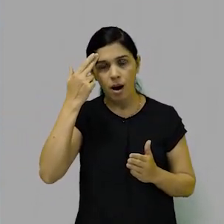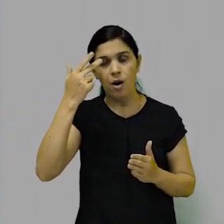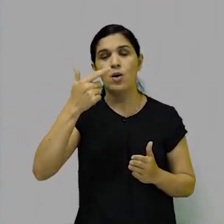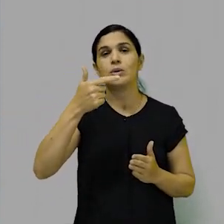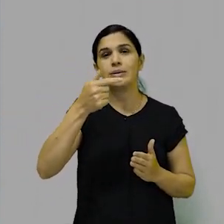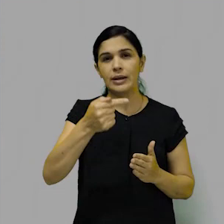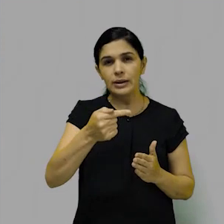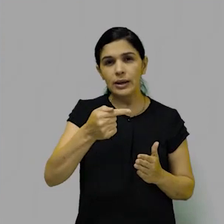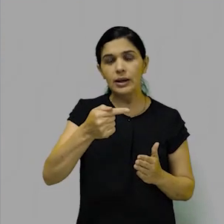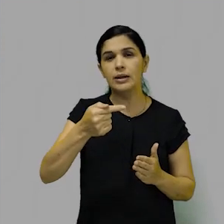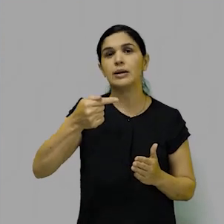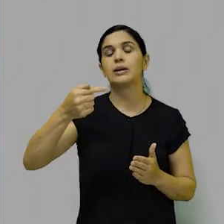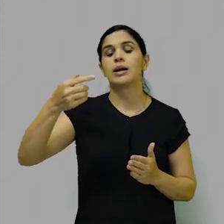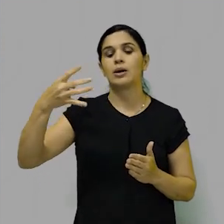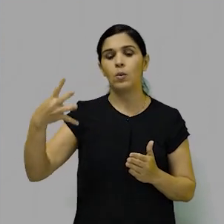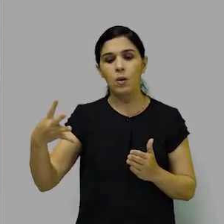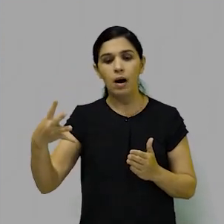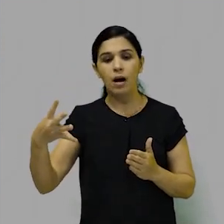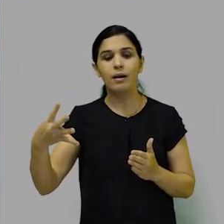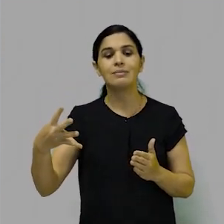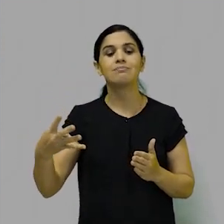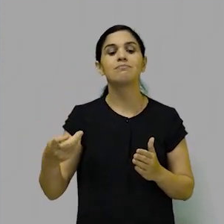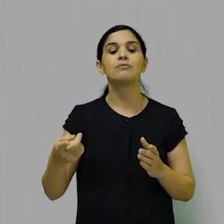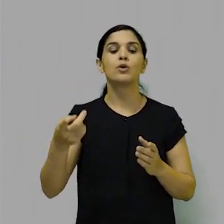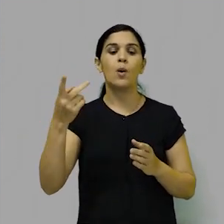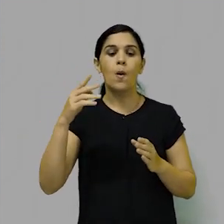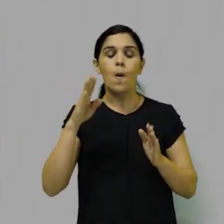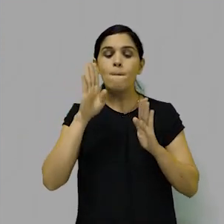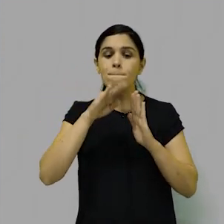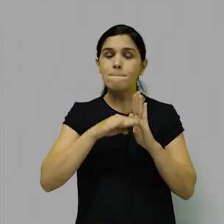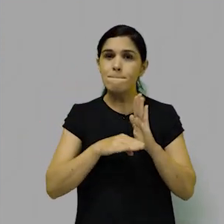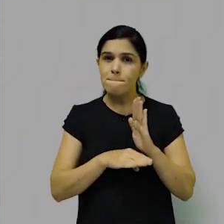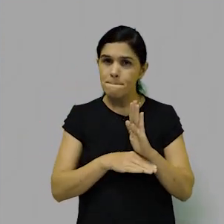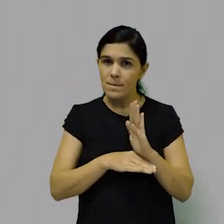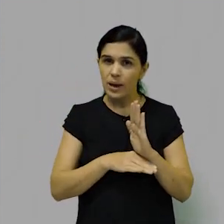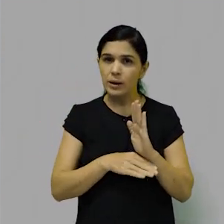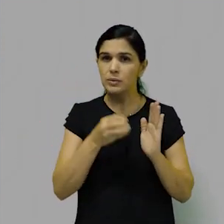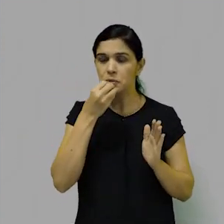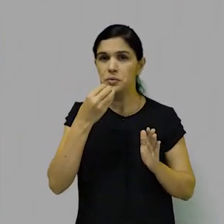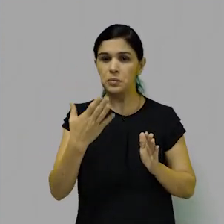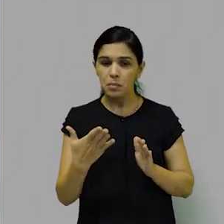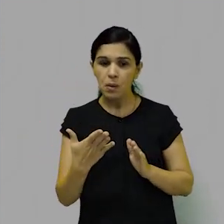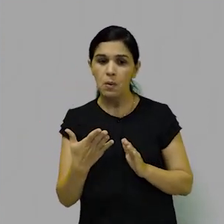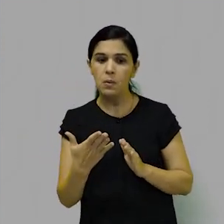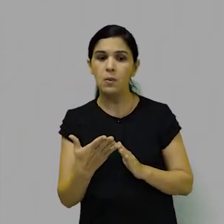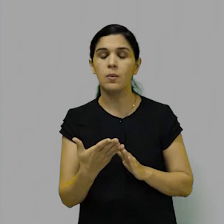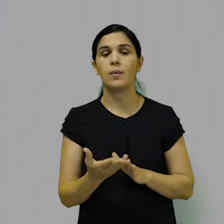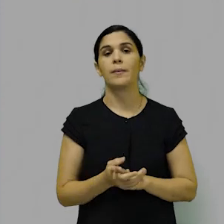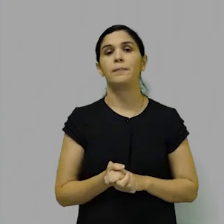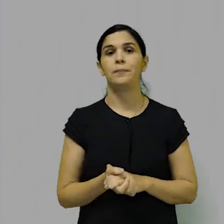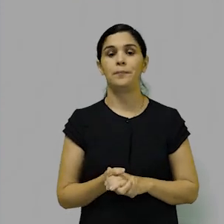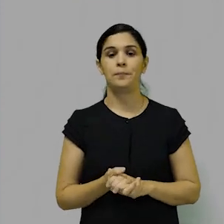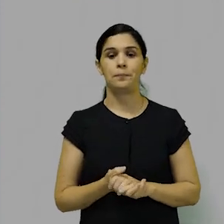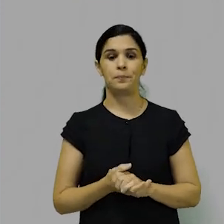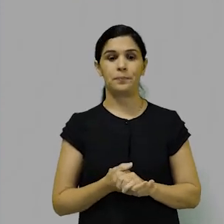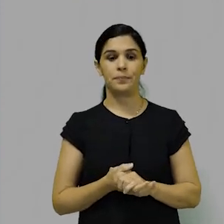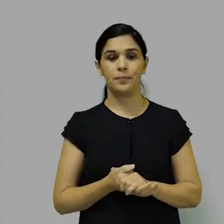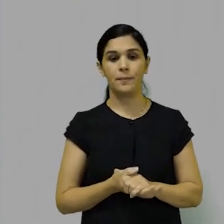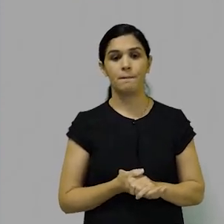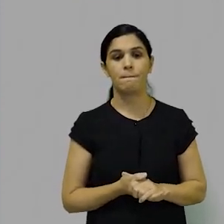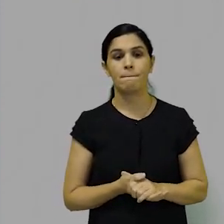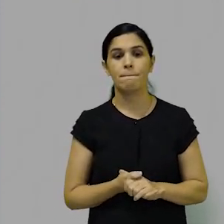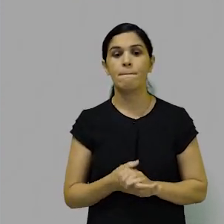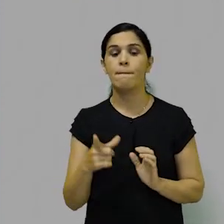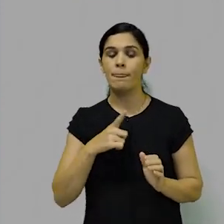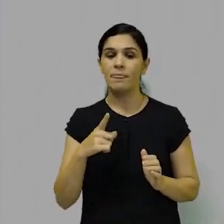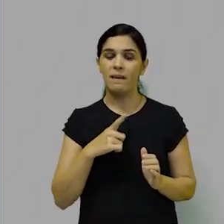de 79 a 84. Ruim, acima de 85. E existem alguns fatores